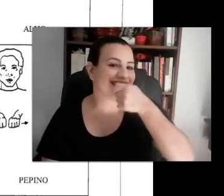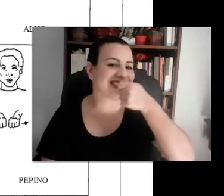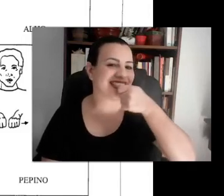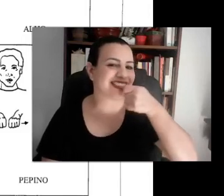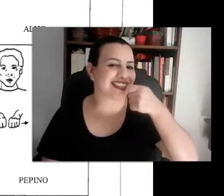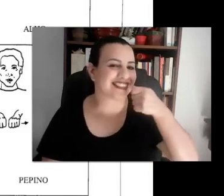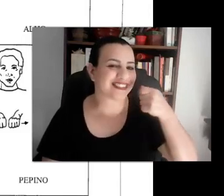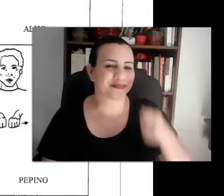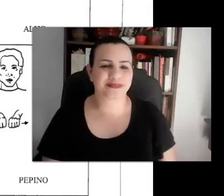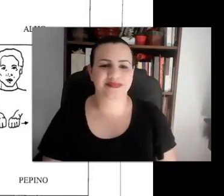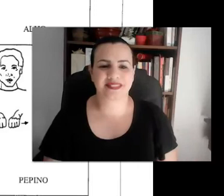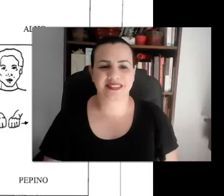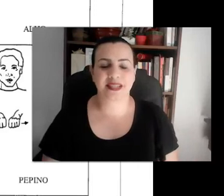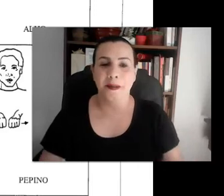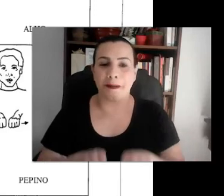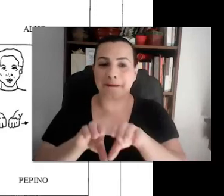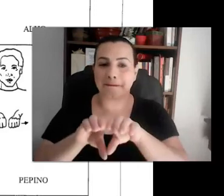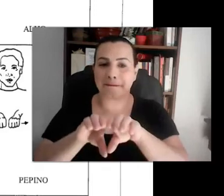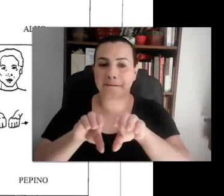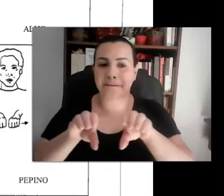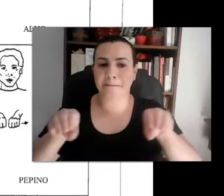Diferente de escovar os dentes, tá?